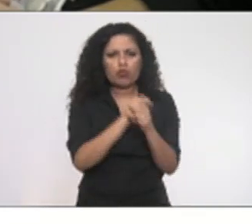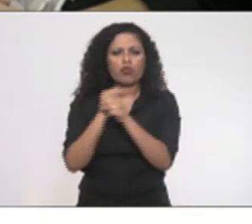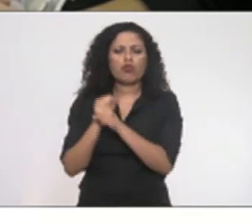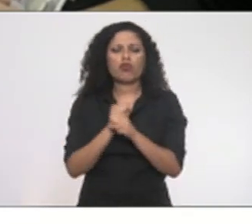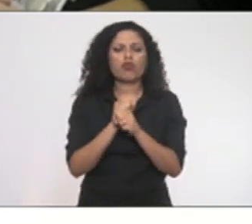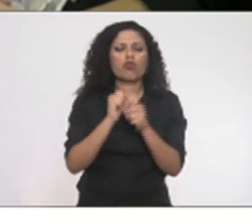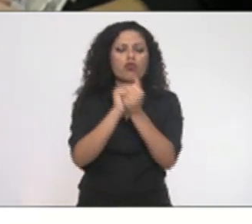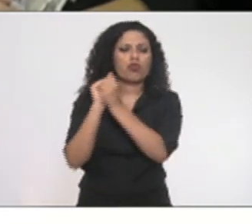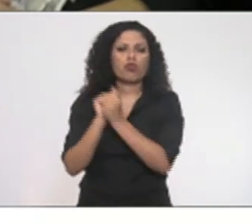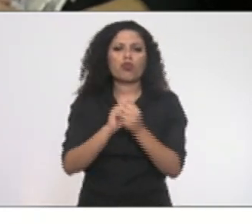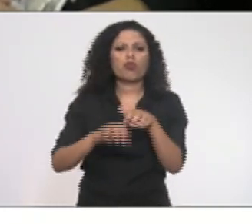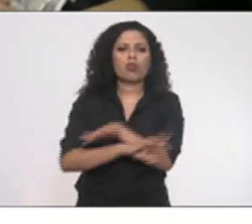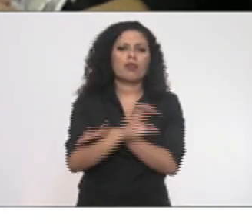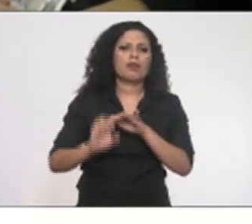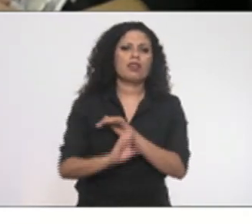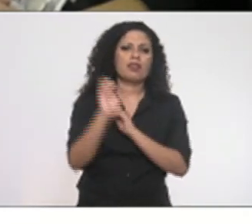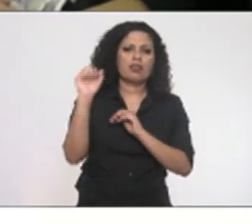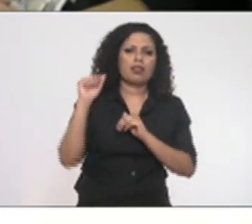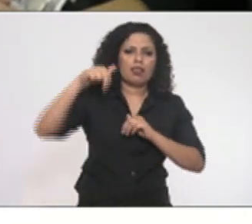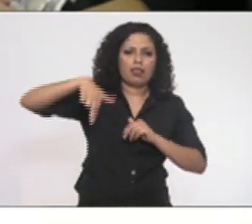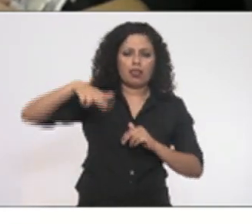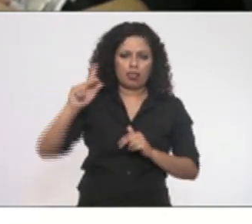Energia.